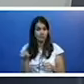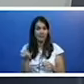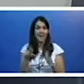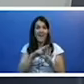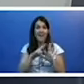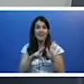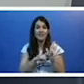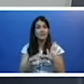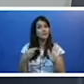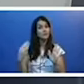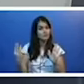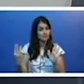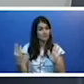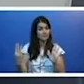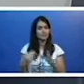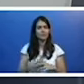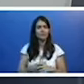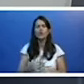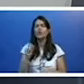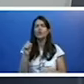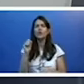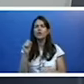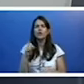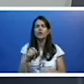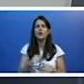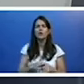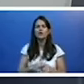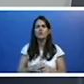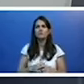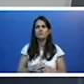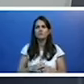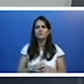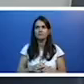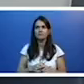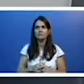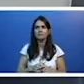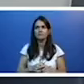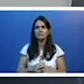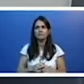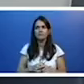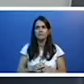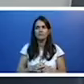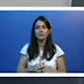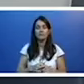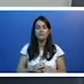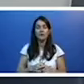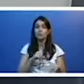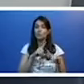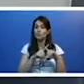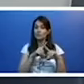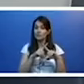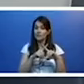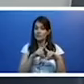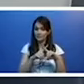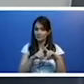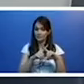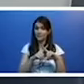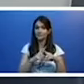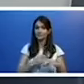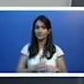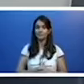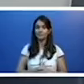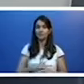prático. Que é o procedimento prático? Eu vou multiplicar. A gente fala multiplicar em